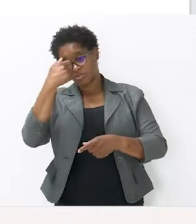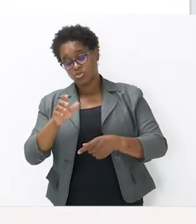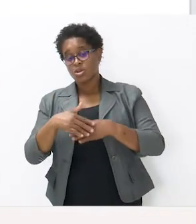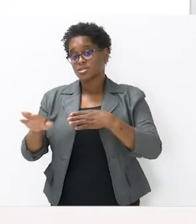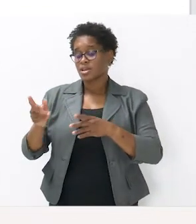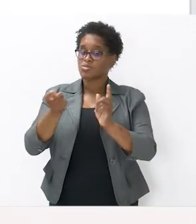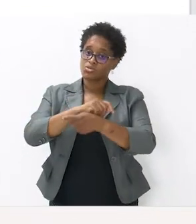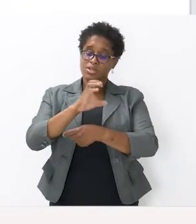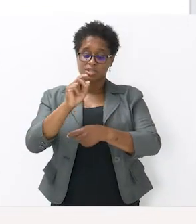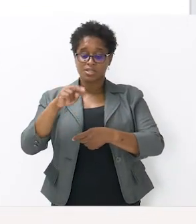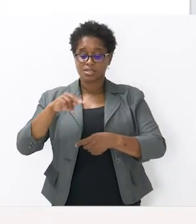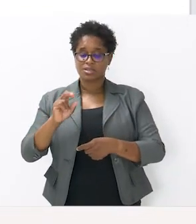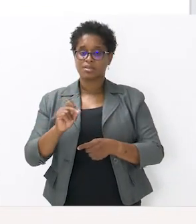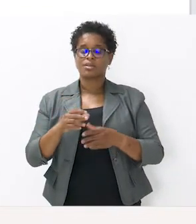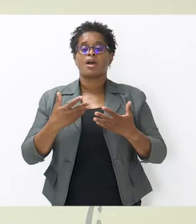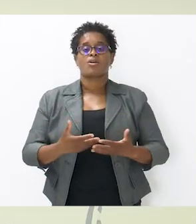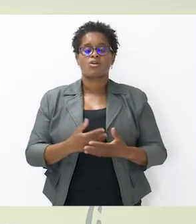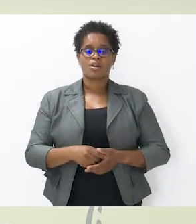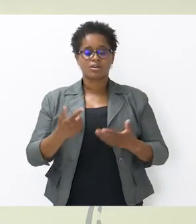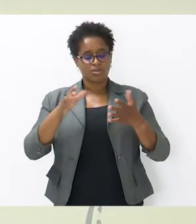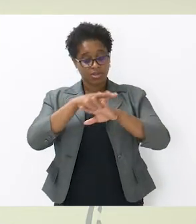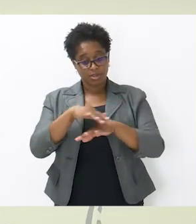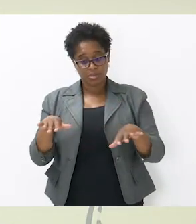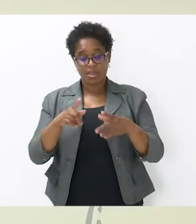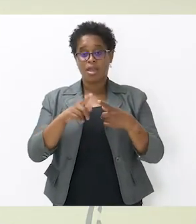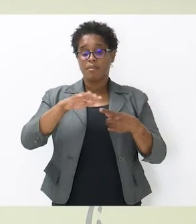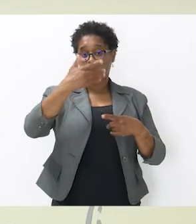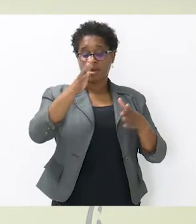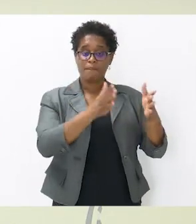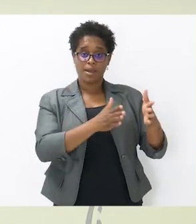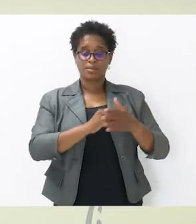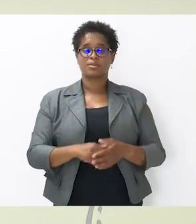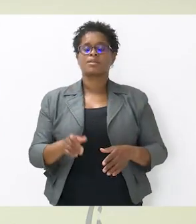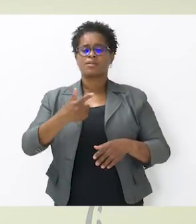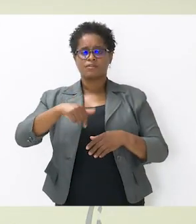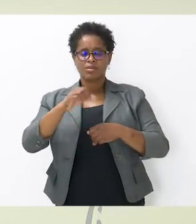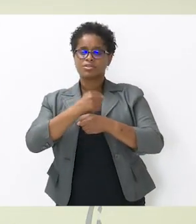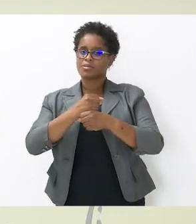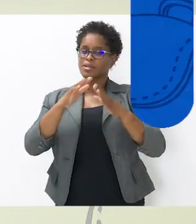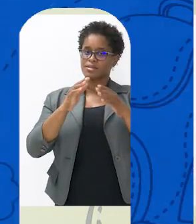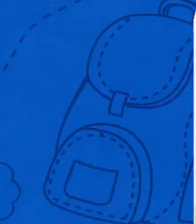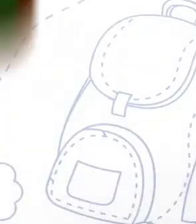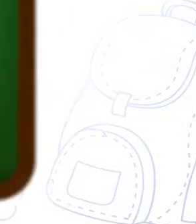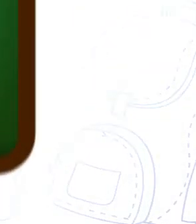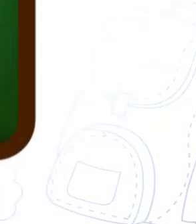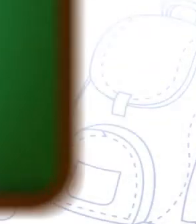mudamos de cena. E agora, terminamos a primeira parte e vamos a TPC.